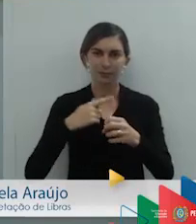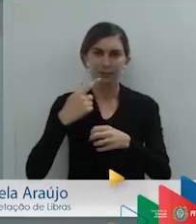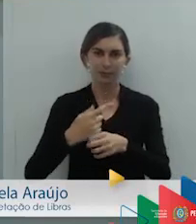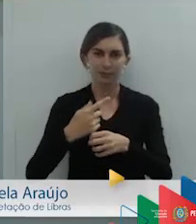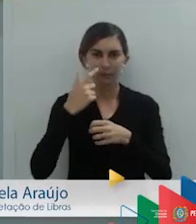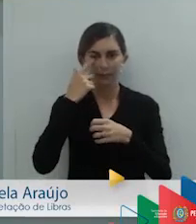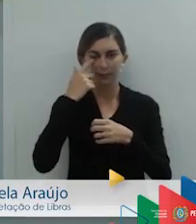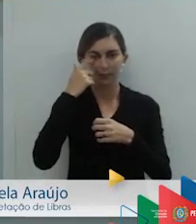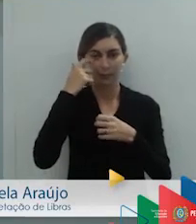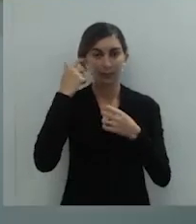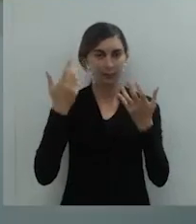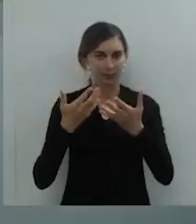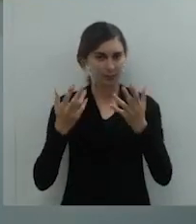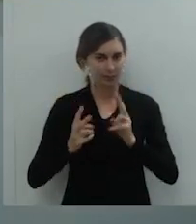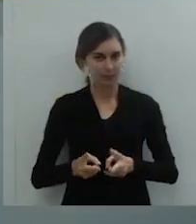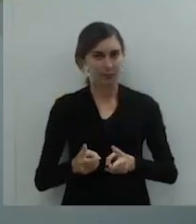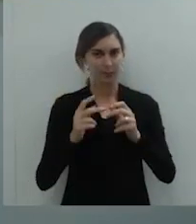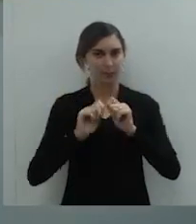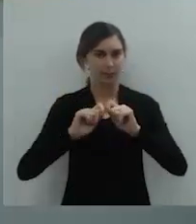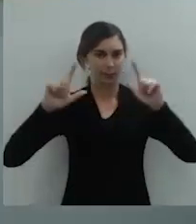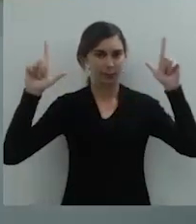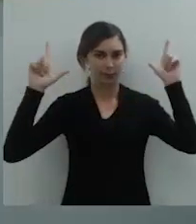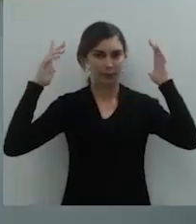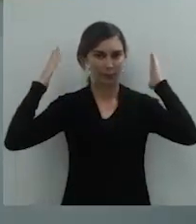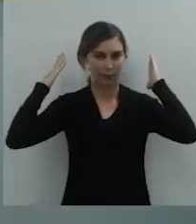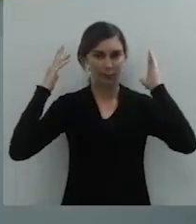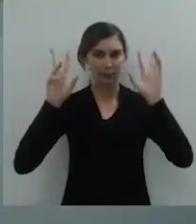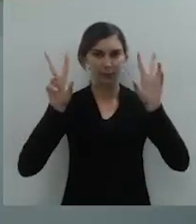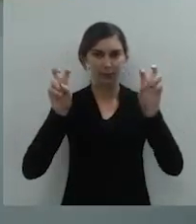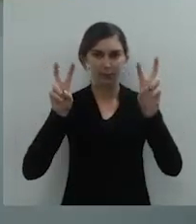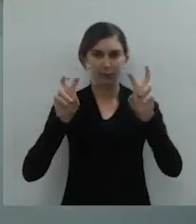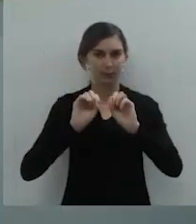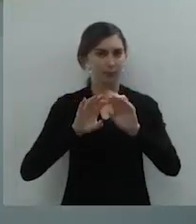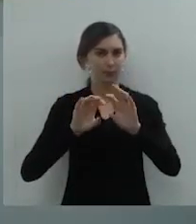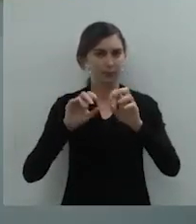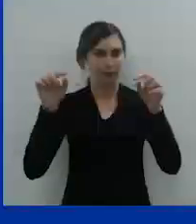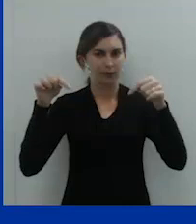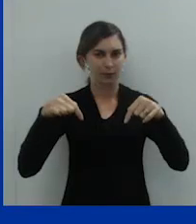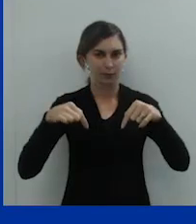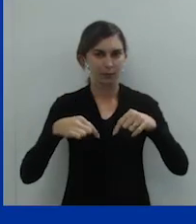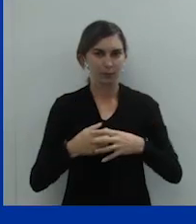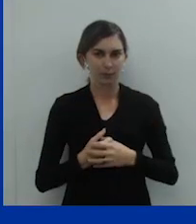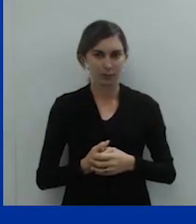Geografia. Acompanhe agora na tela o tema da aula de hoje: